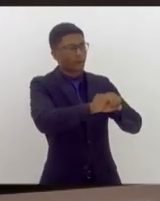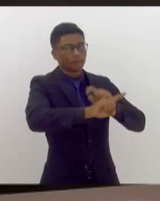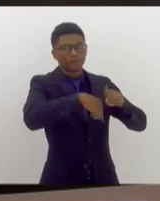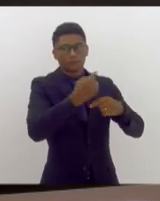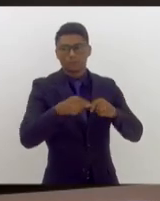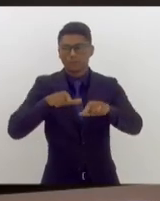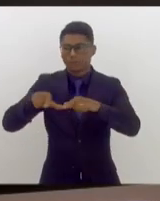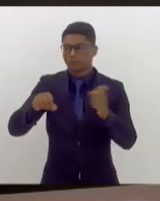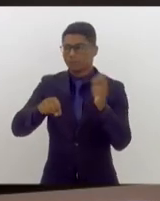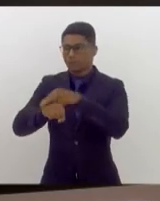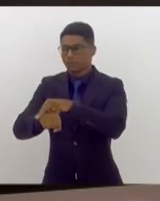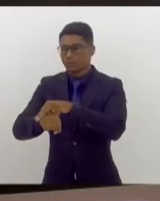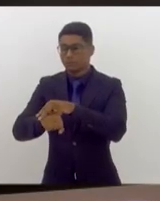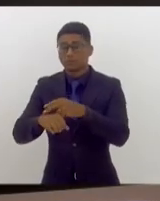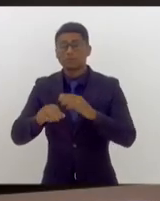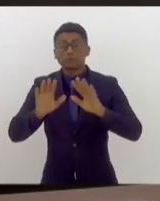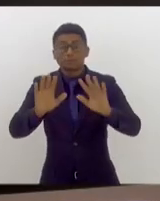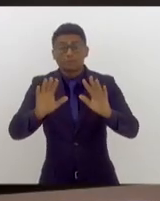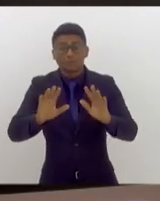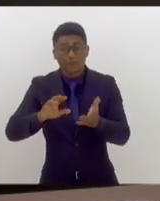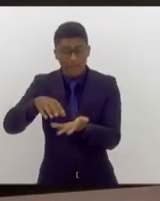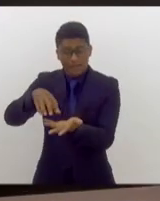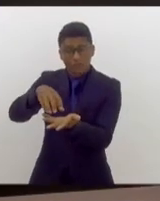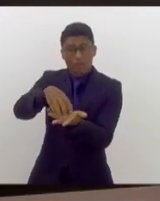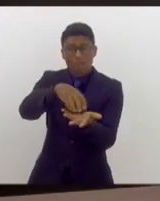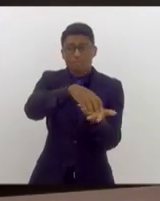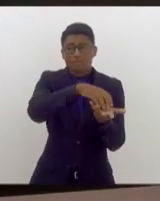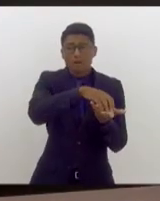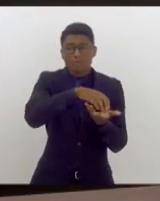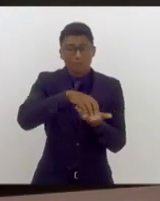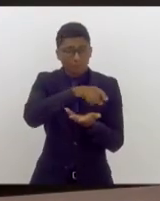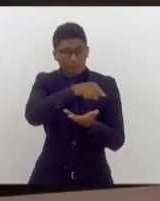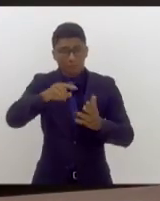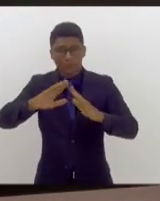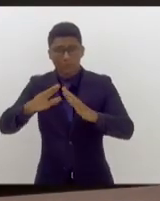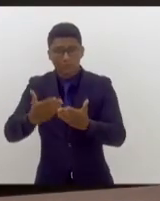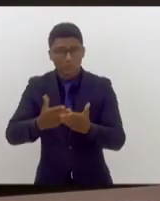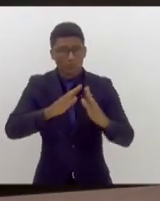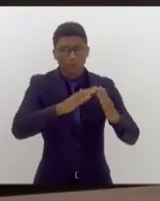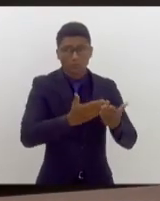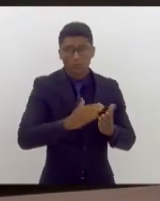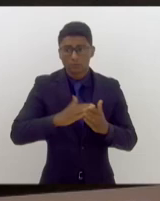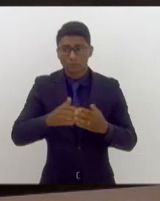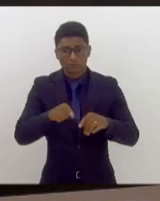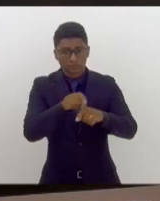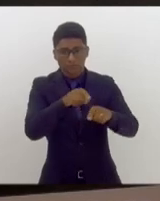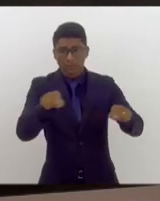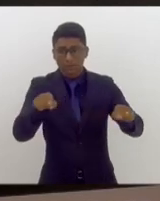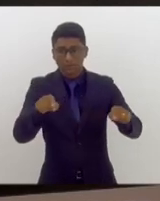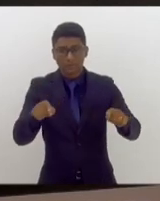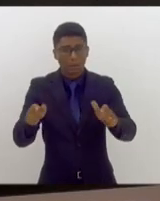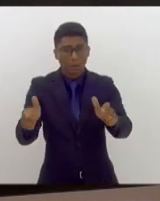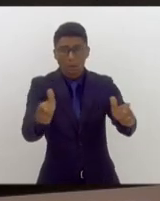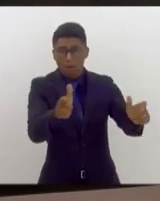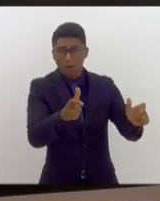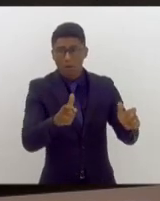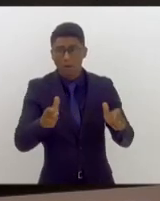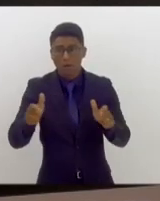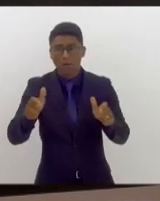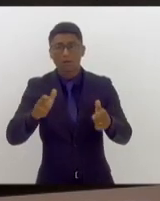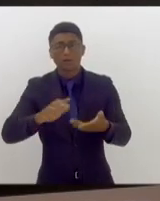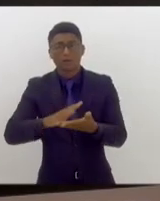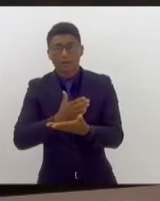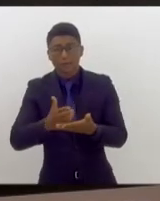as unidades oferecem ou têm aquela projeção imediata para aquela comunidade local, e aí ele é